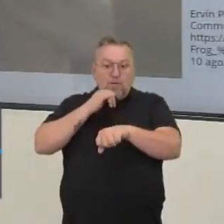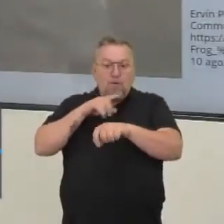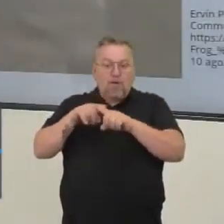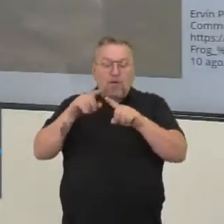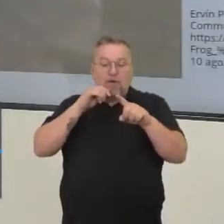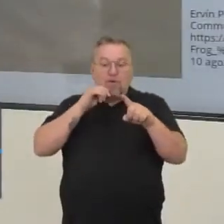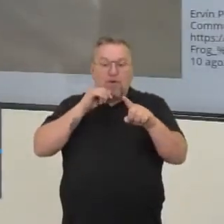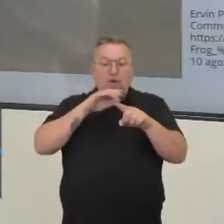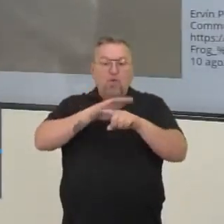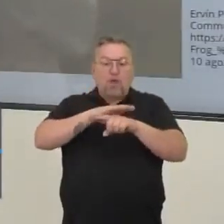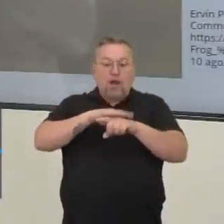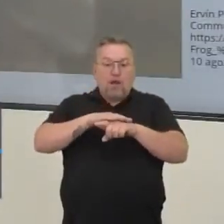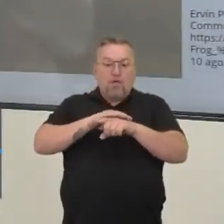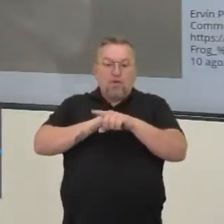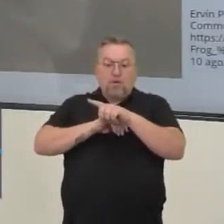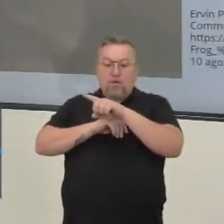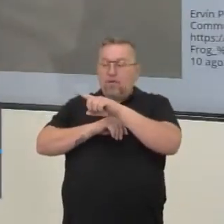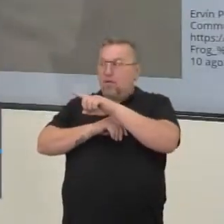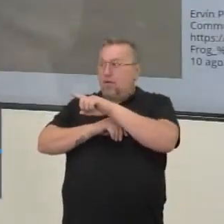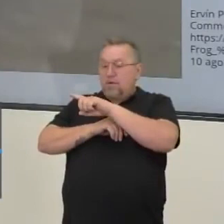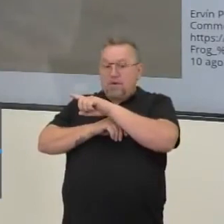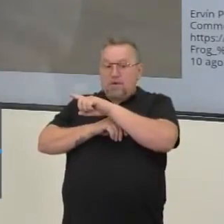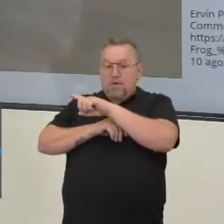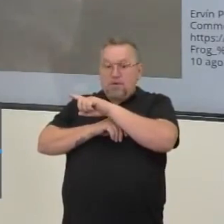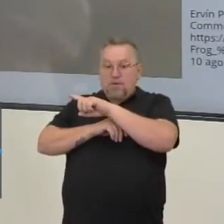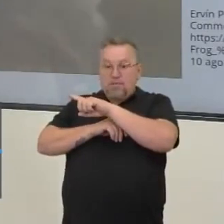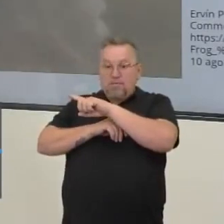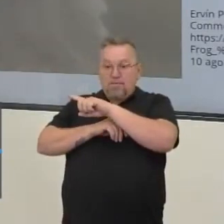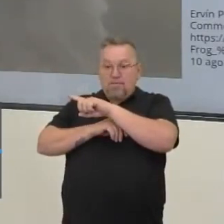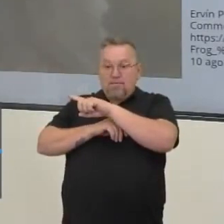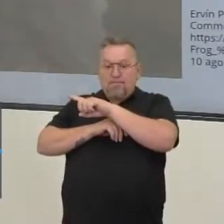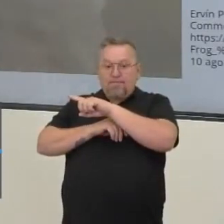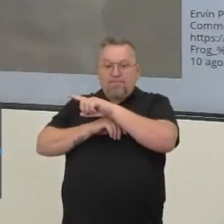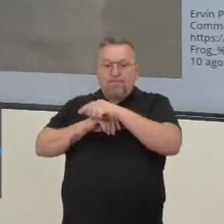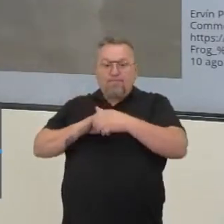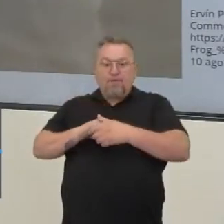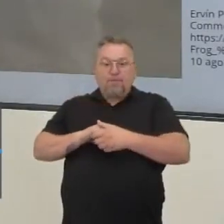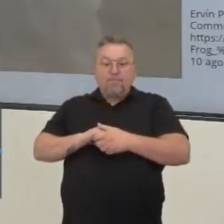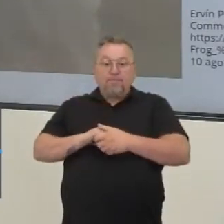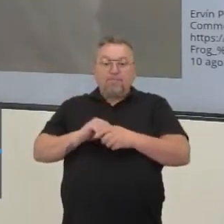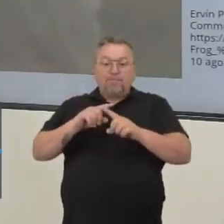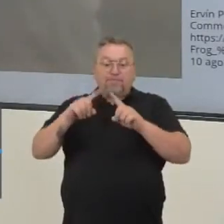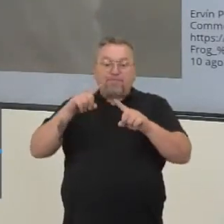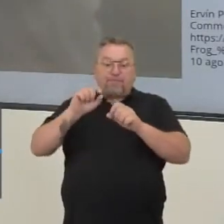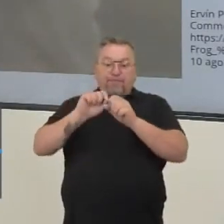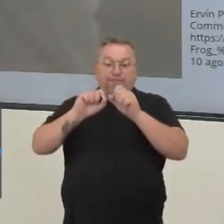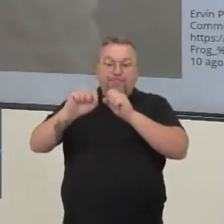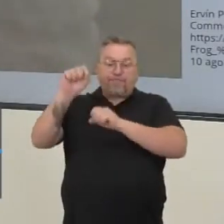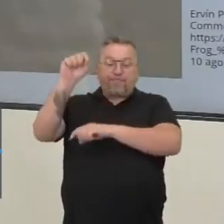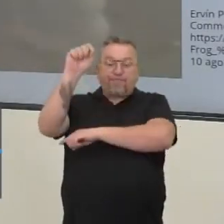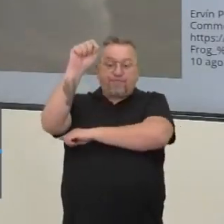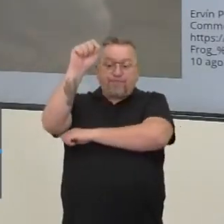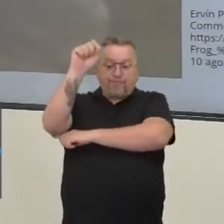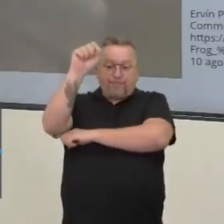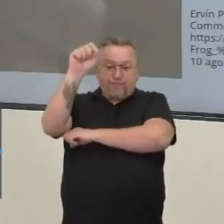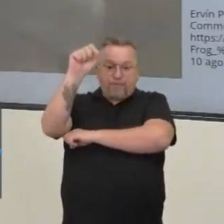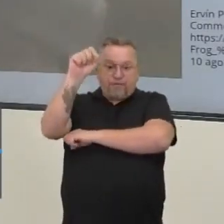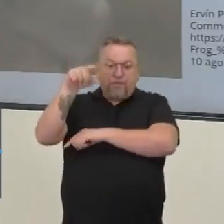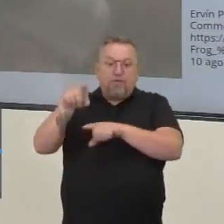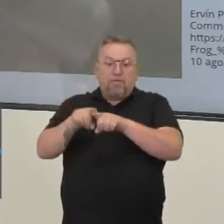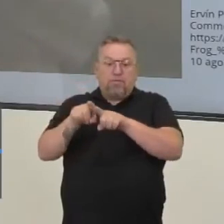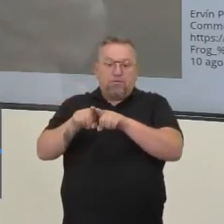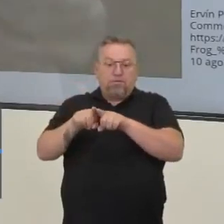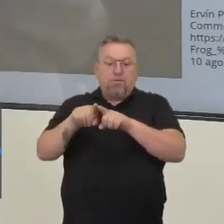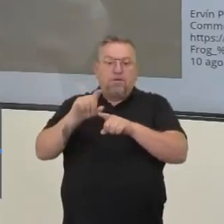eu tenho o braço, ó. Para eu poder estender o braço assim, o que está acontecendo? Este músculo aqui de baixo está contraído e esse